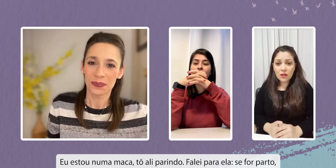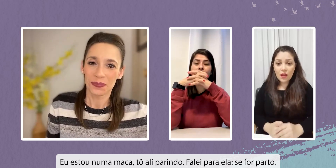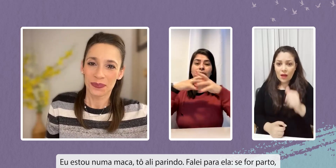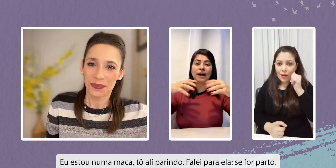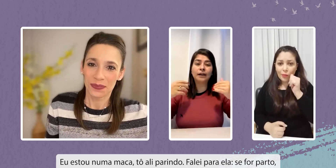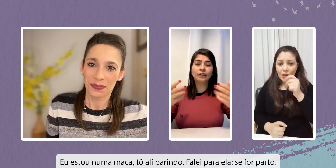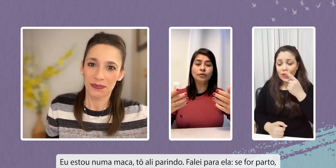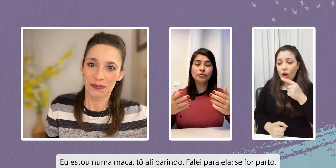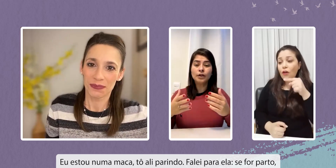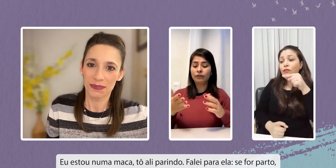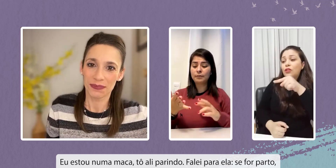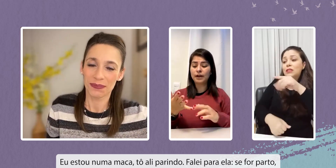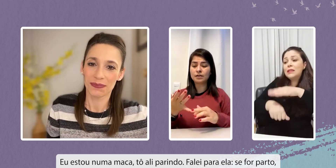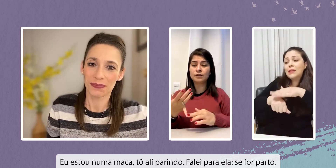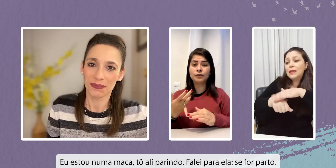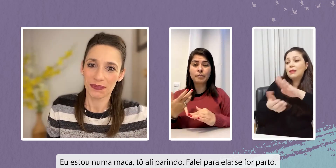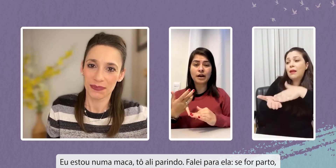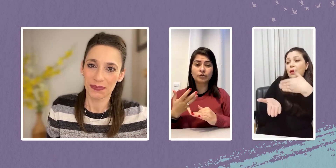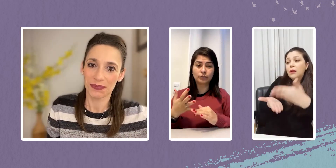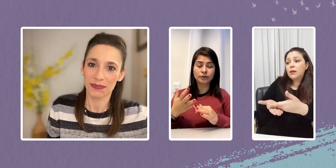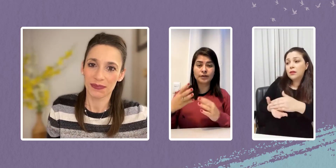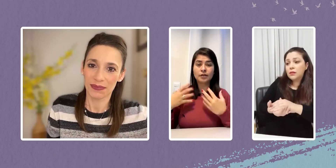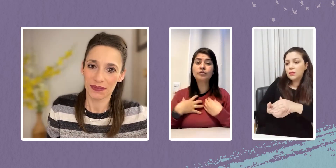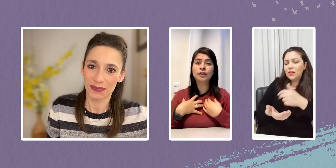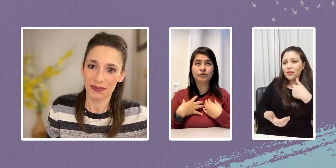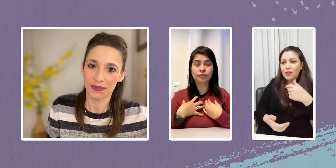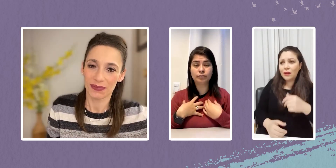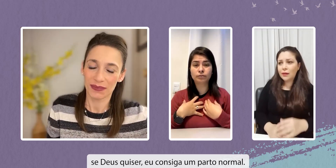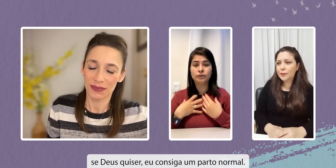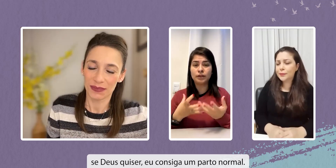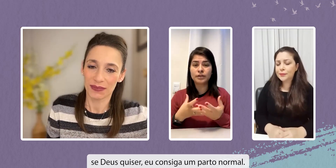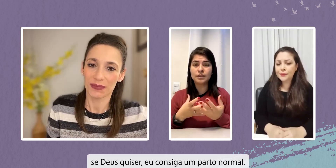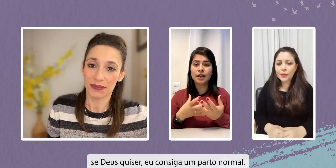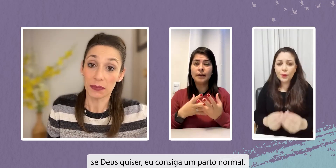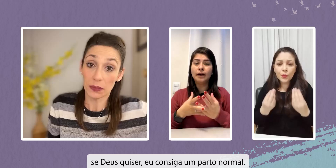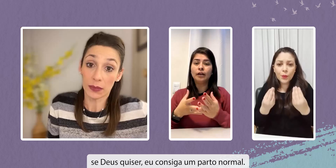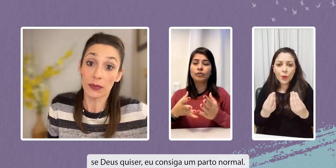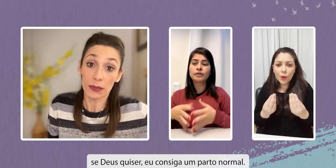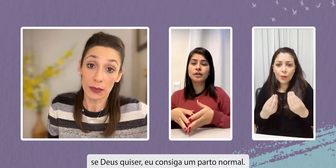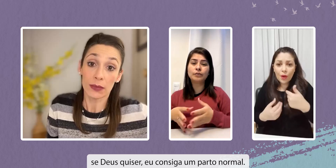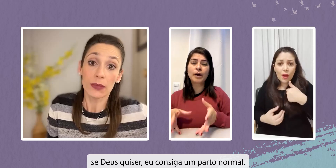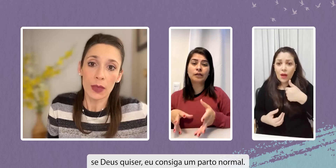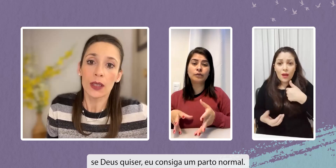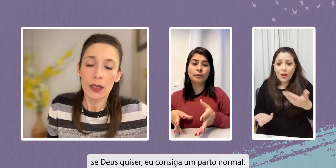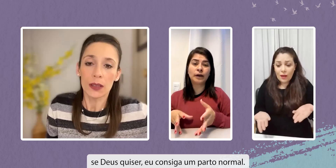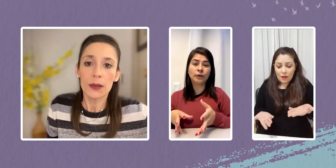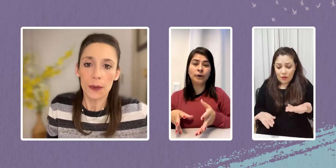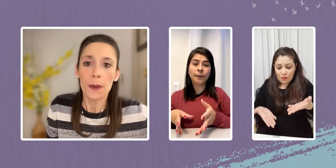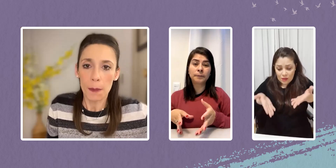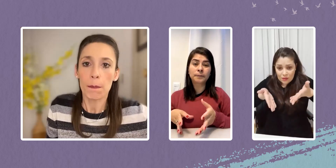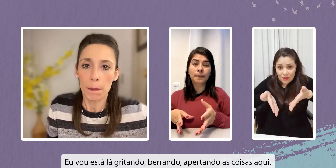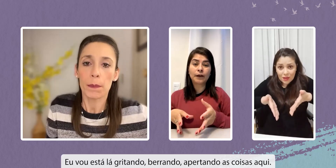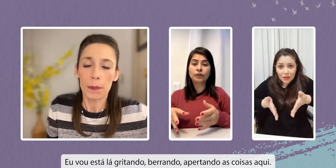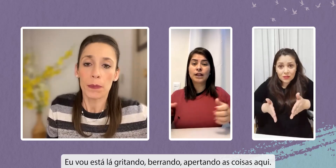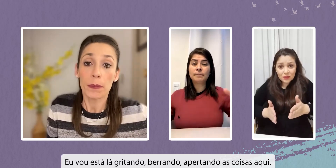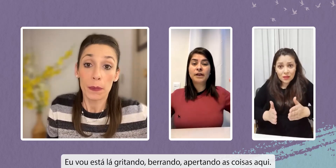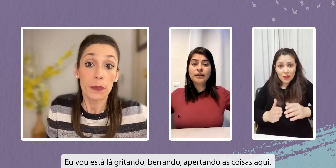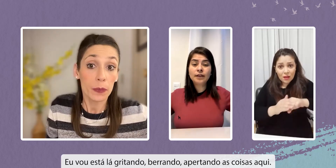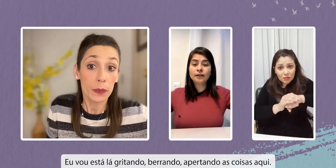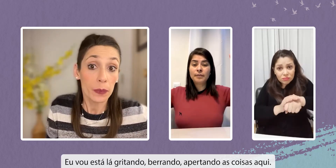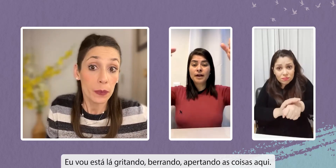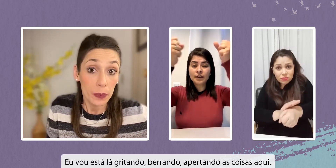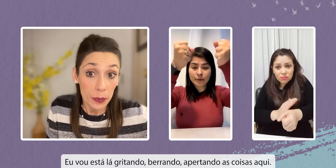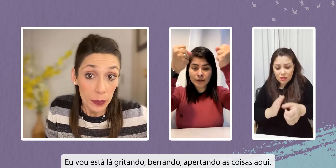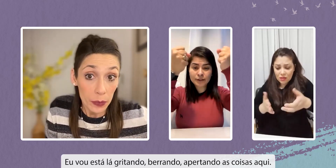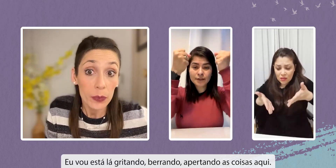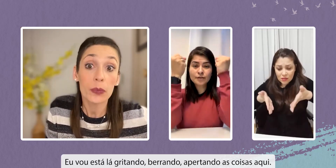ali parindo. Falei pra ela, se for parto, se eu, Deus quiser, eu conseguir um parto normal, eu vou estar lá